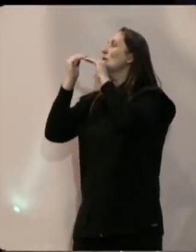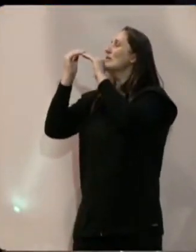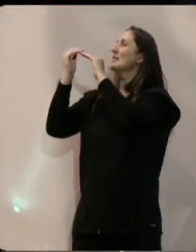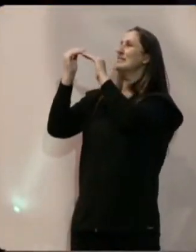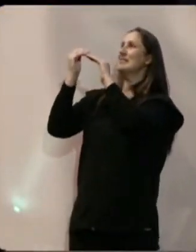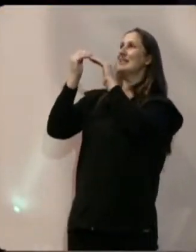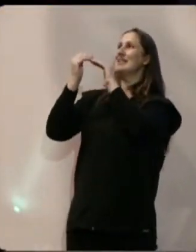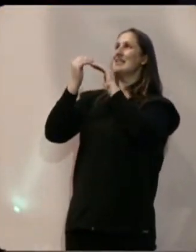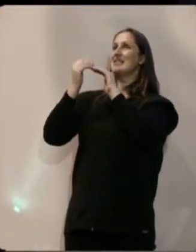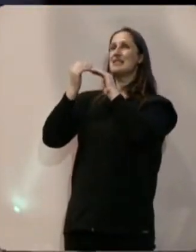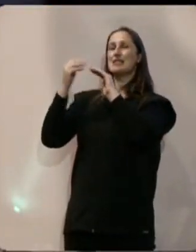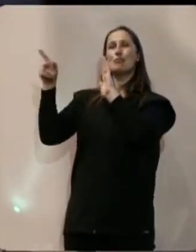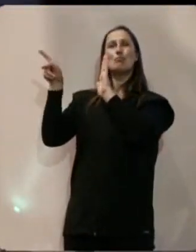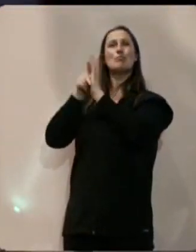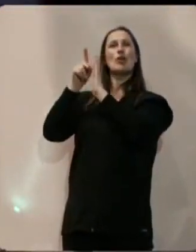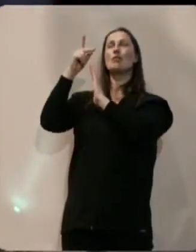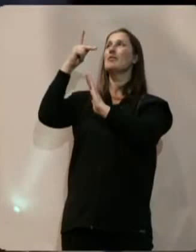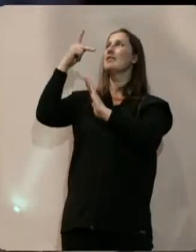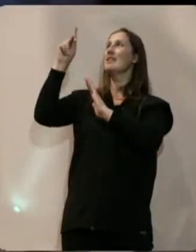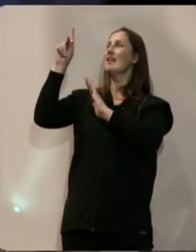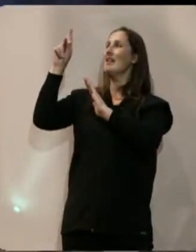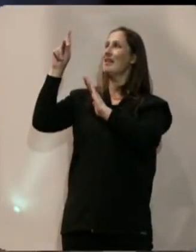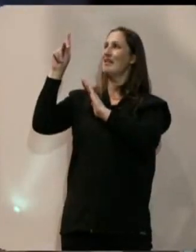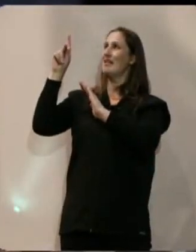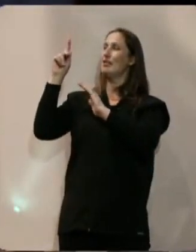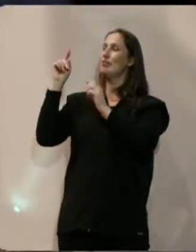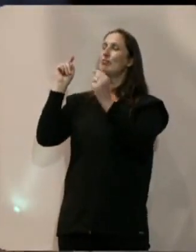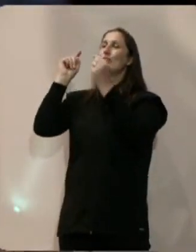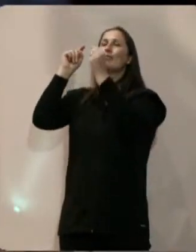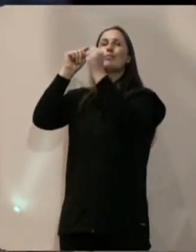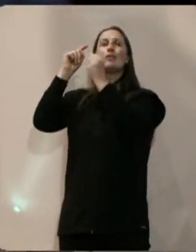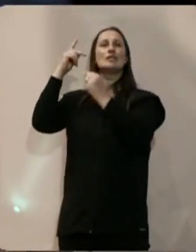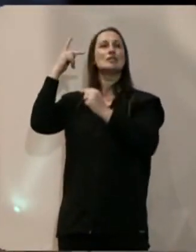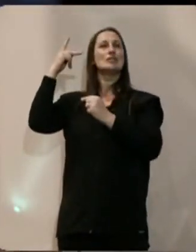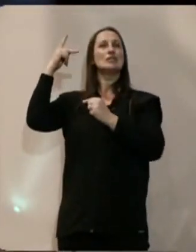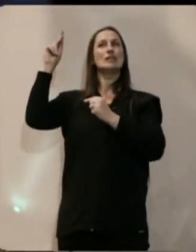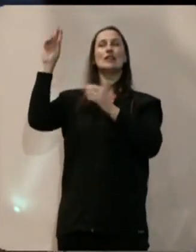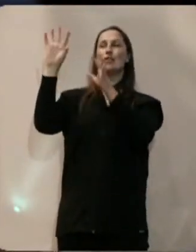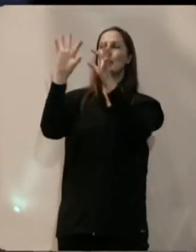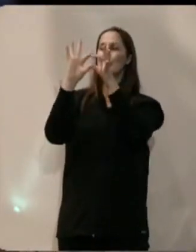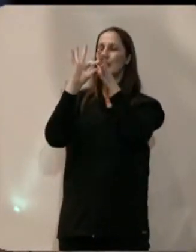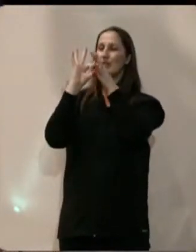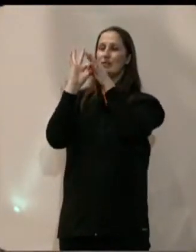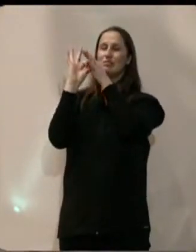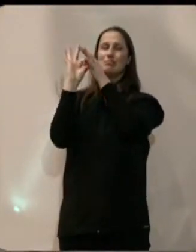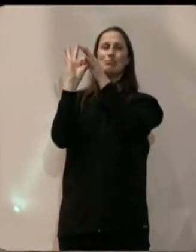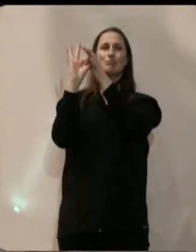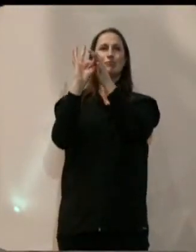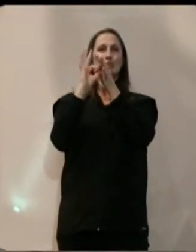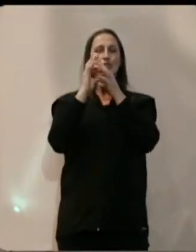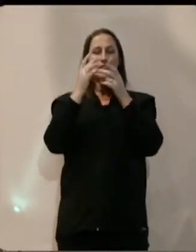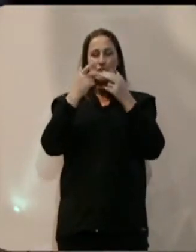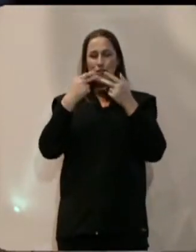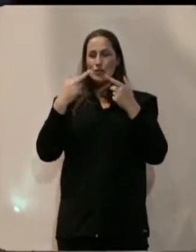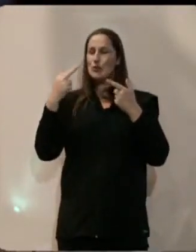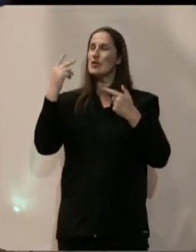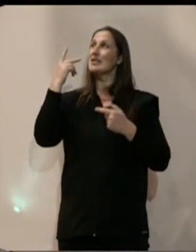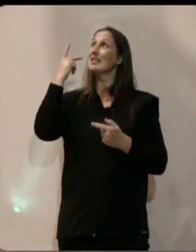é alvo de Deus, propósito de Deus, estarmos unidos lá na brecha, lá naquilo que é a